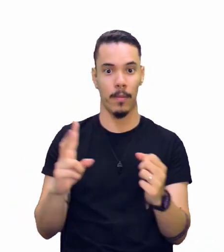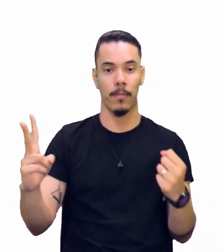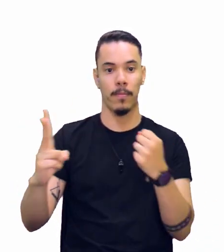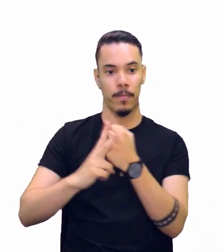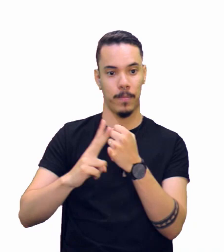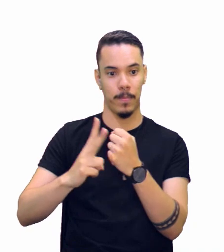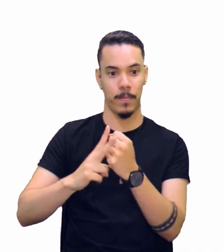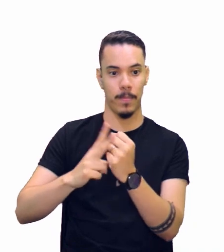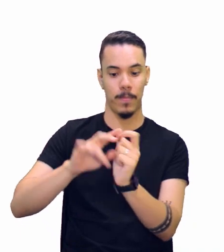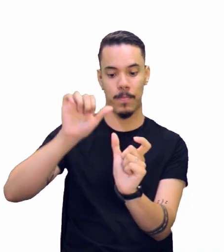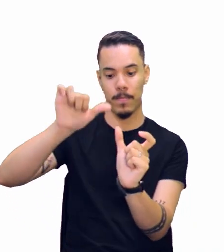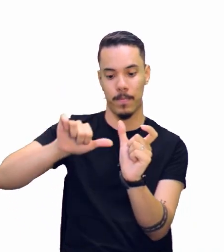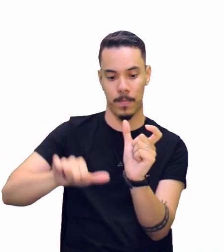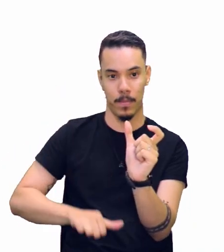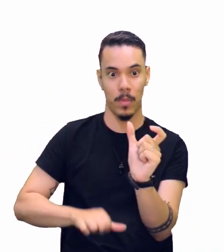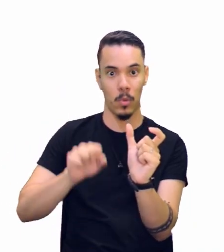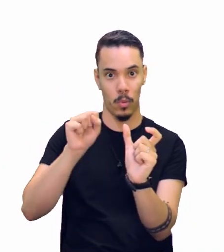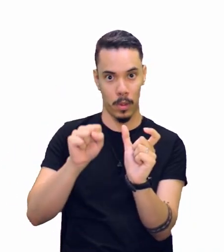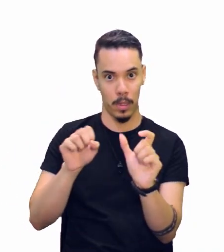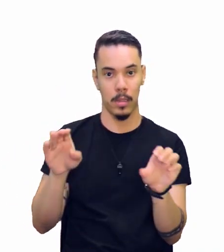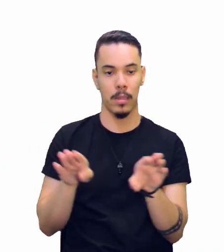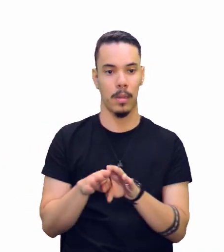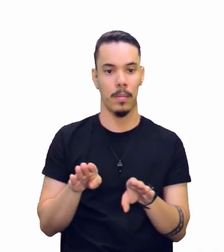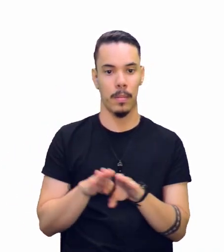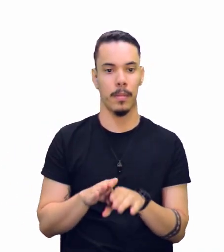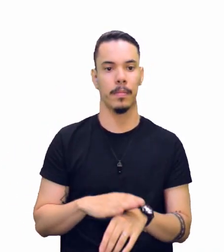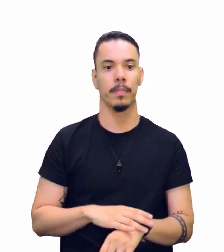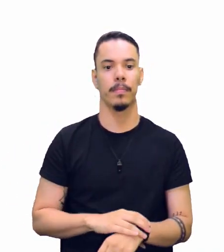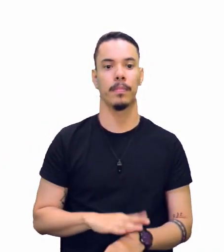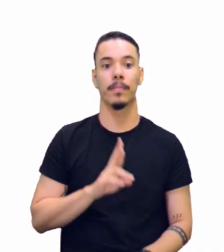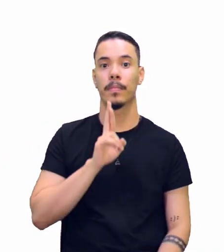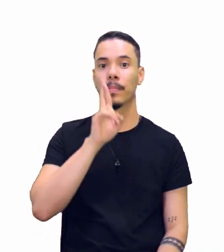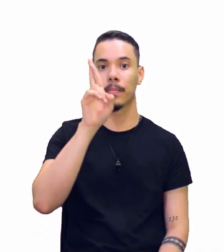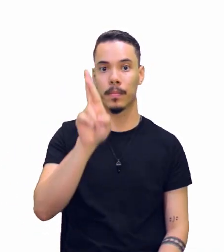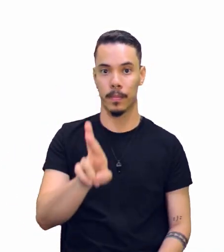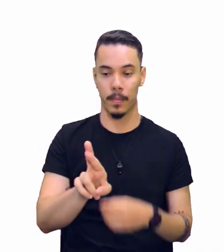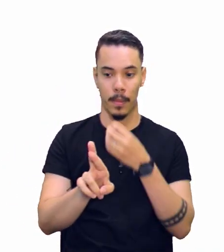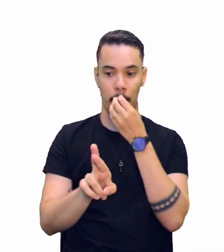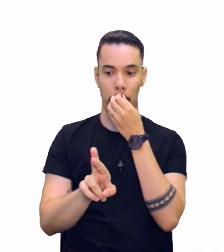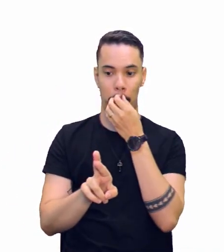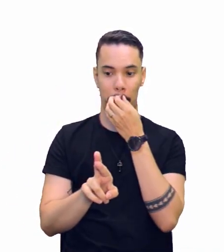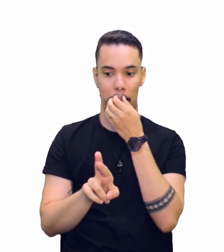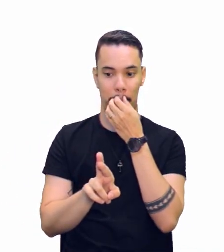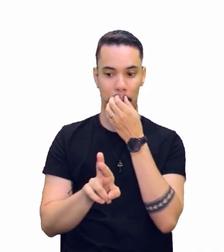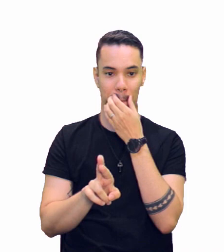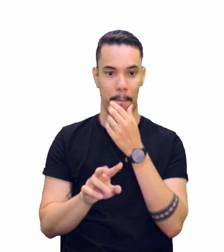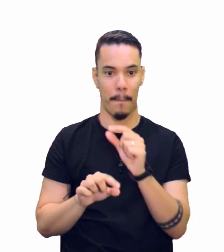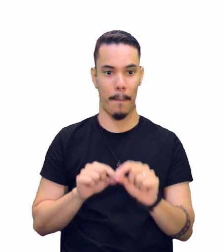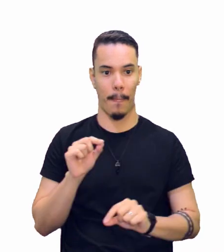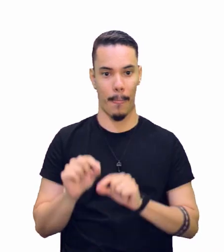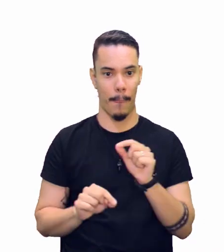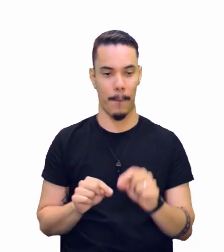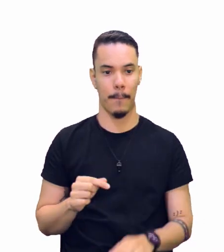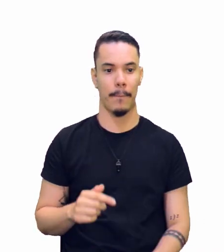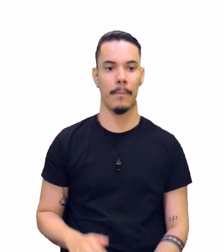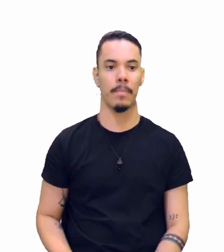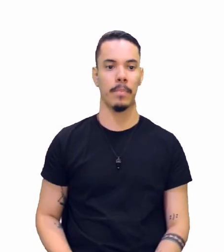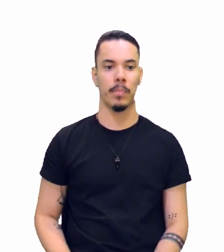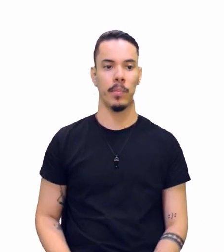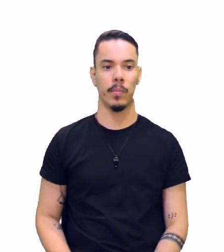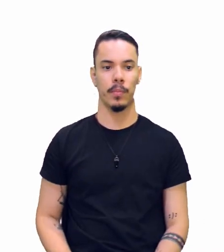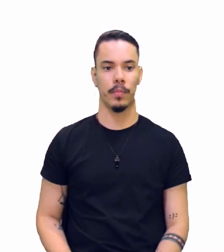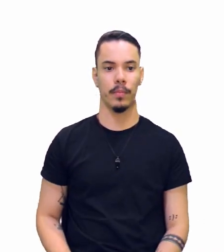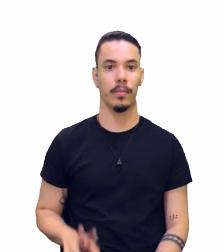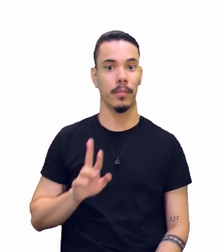verbal, o Szinho no final. E o meu resultado, né, a questão lá da segunda parte, que não é